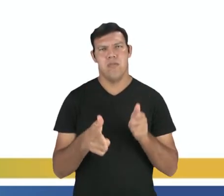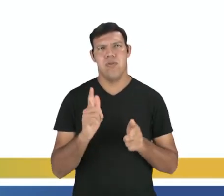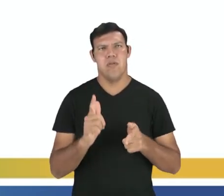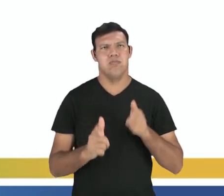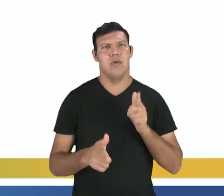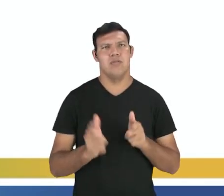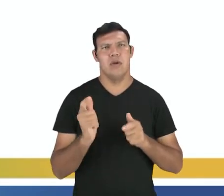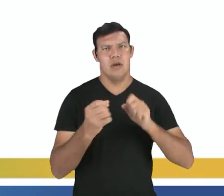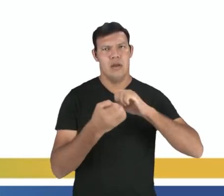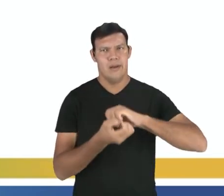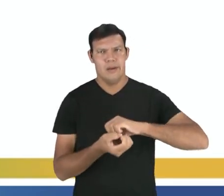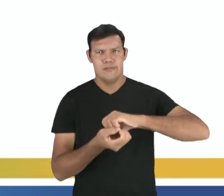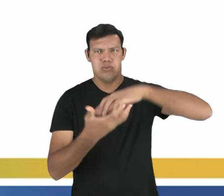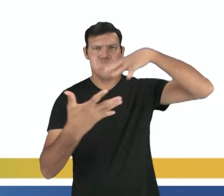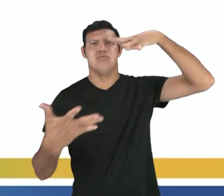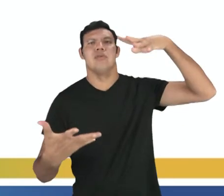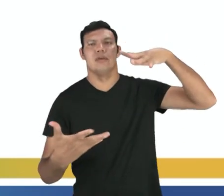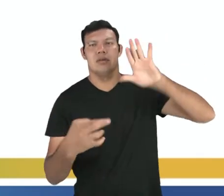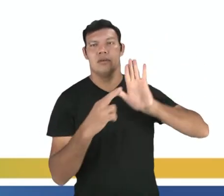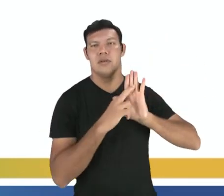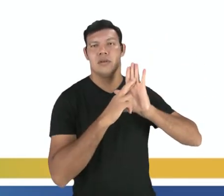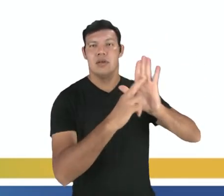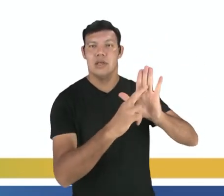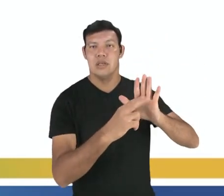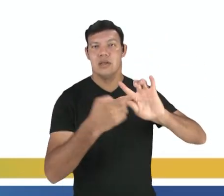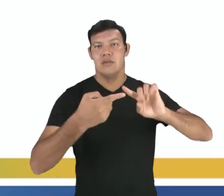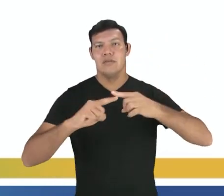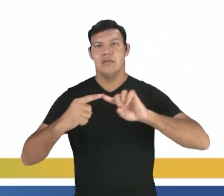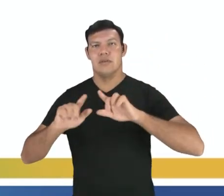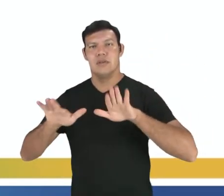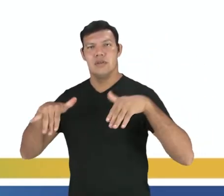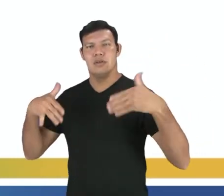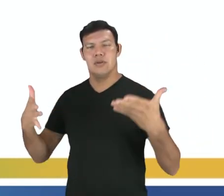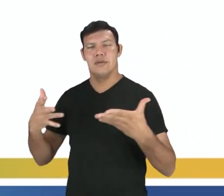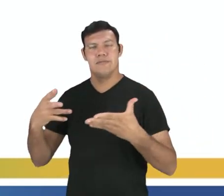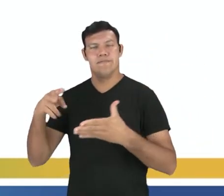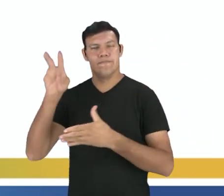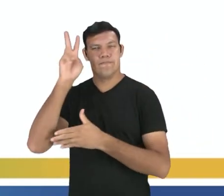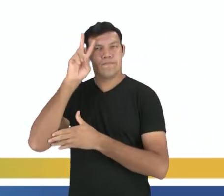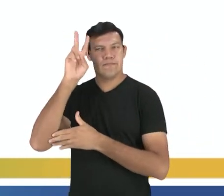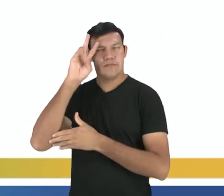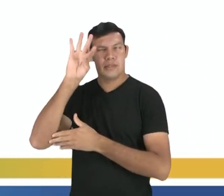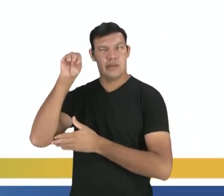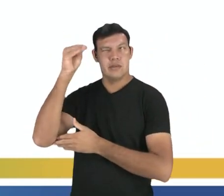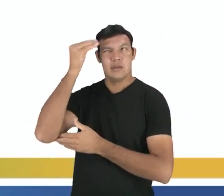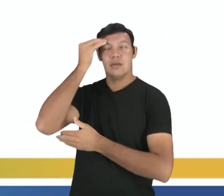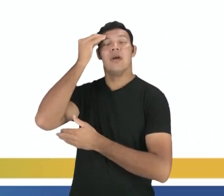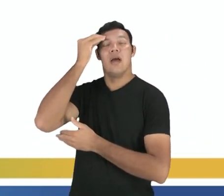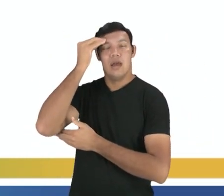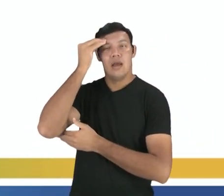Essa imagem está representando qual figura de linguagem? Lembrem aí.